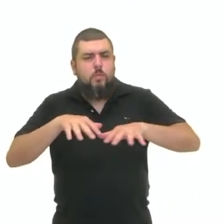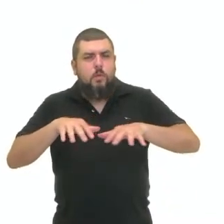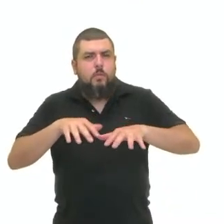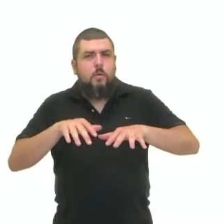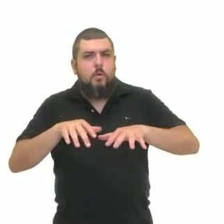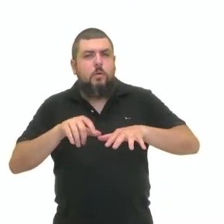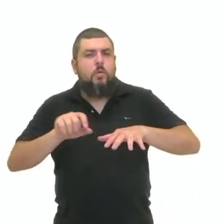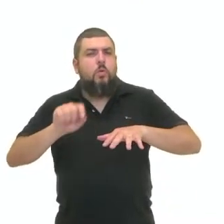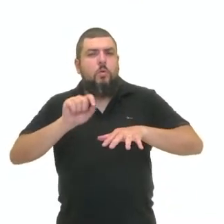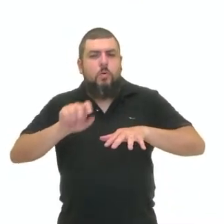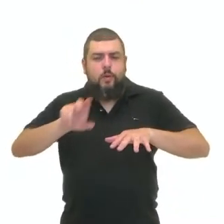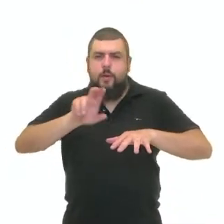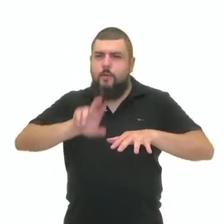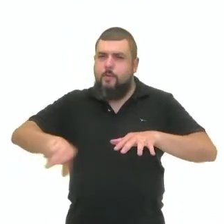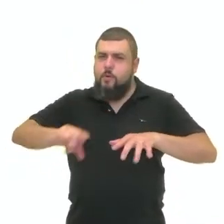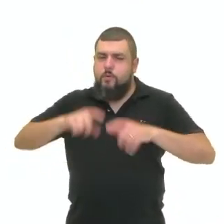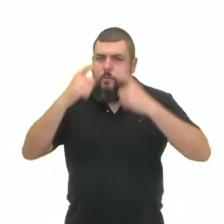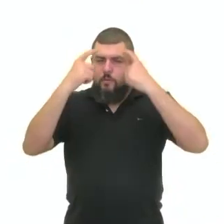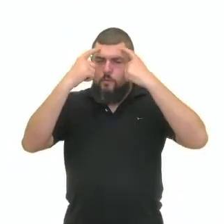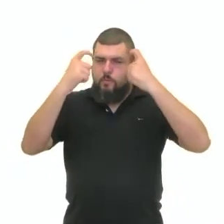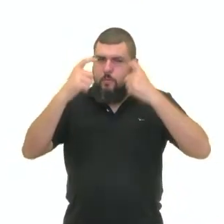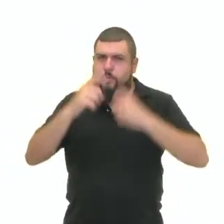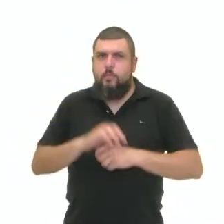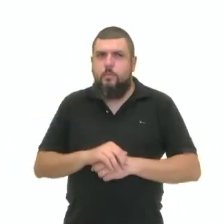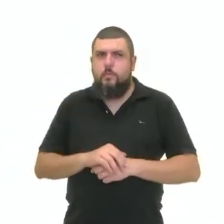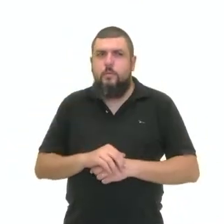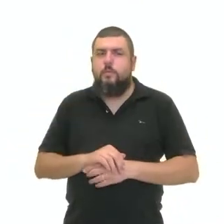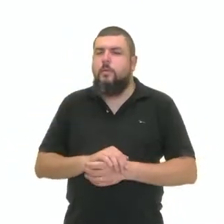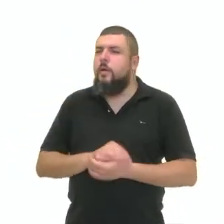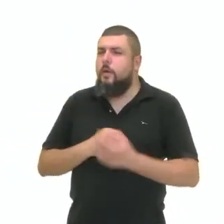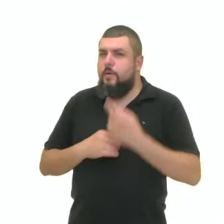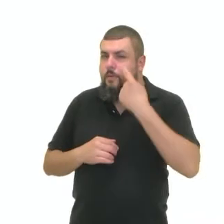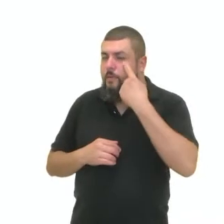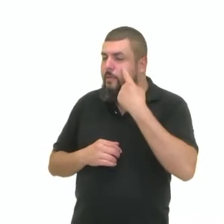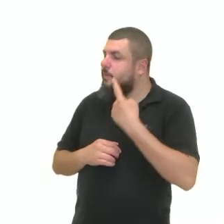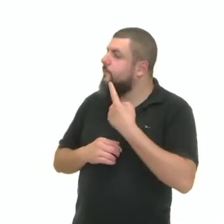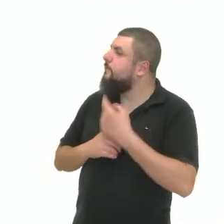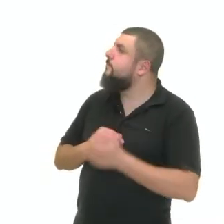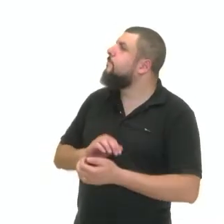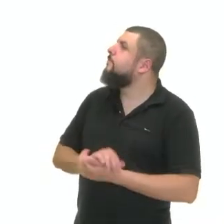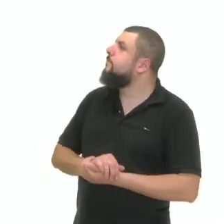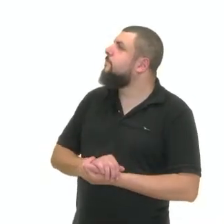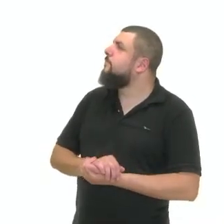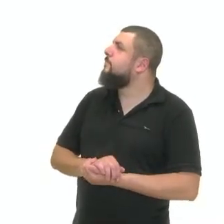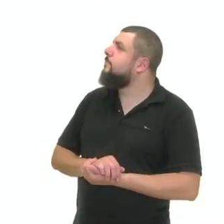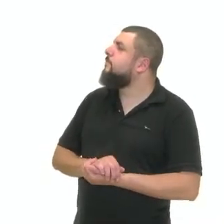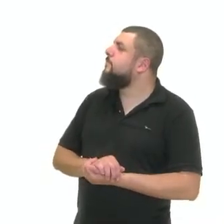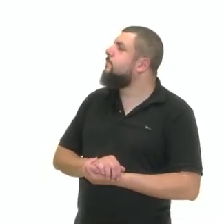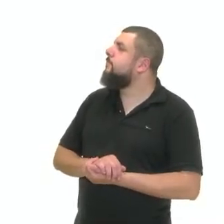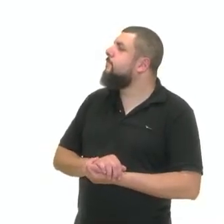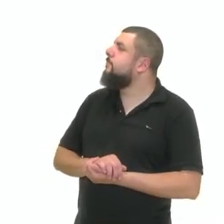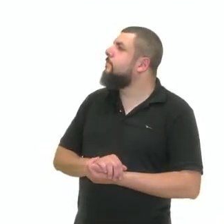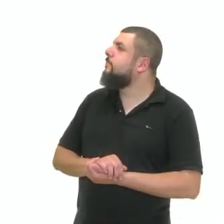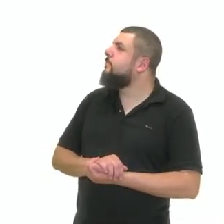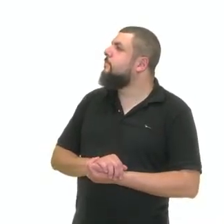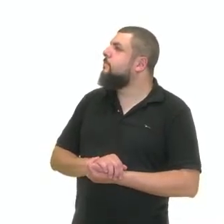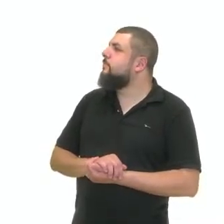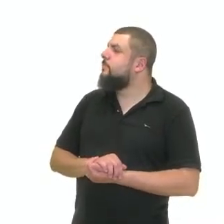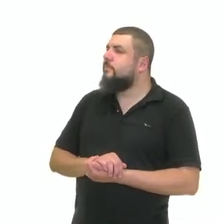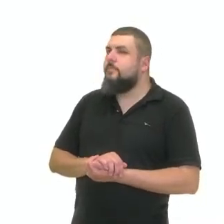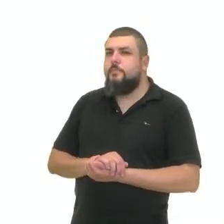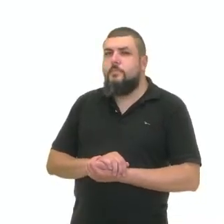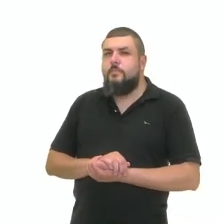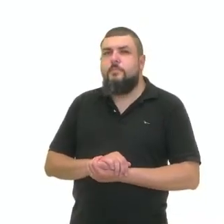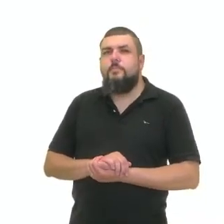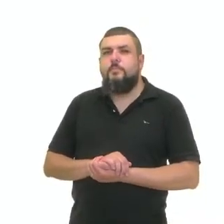por Mahatma Gandhi, que era um advogado. Ele percorreu o país pregando uma revolução não violenta contra